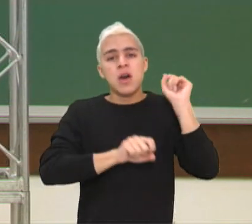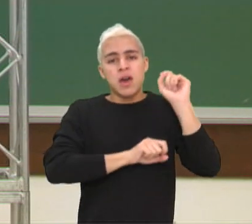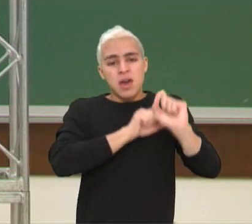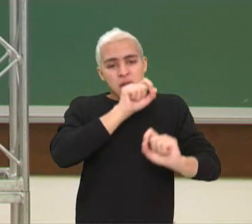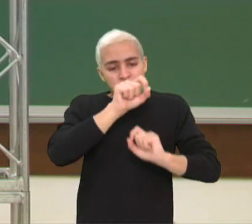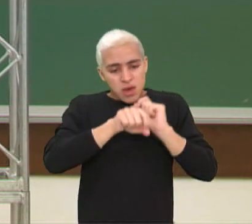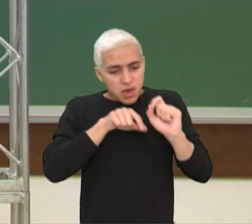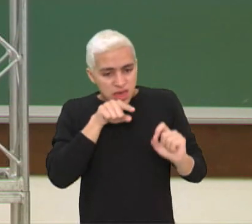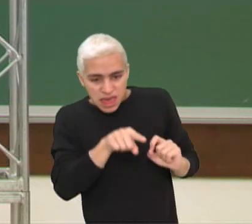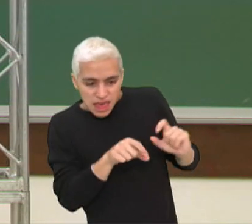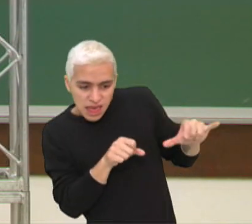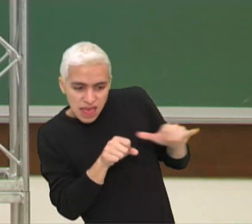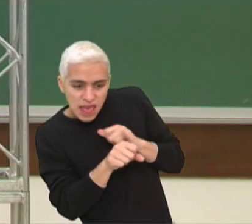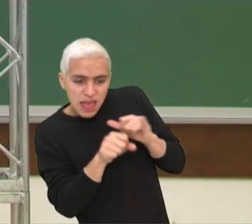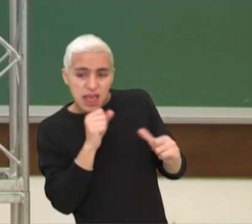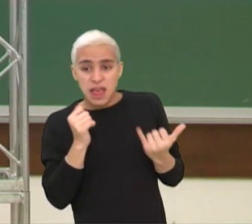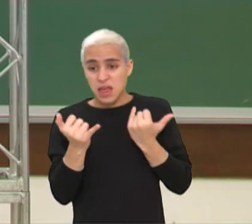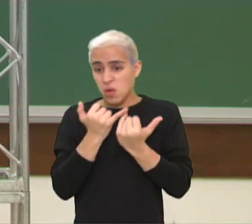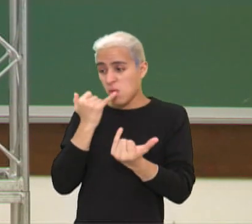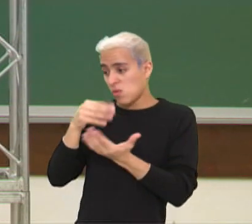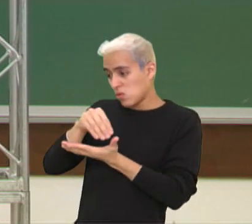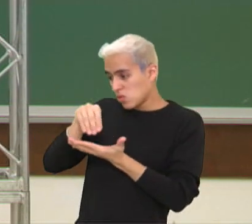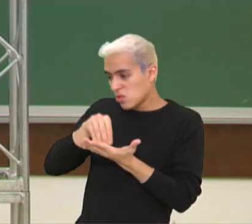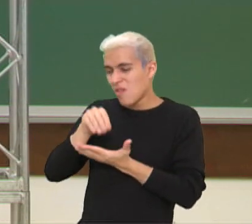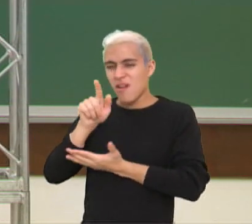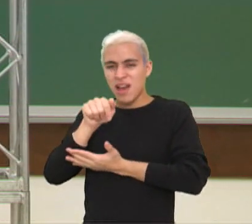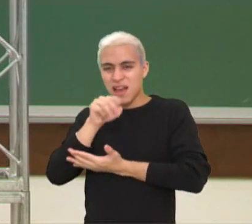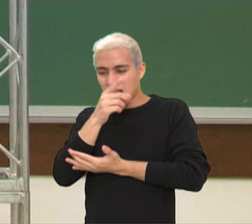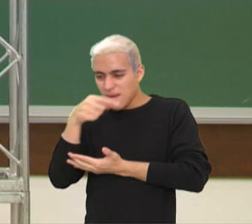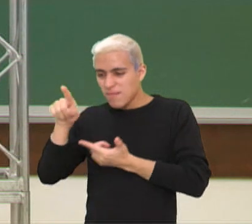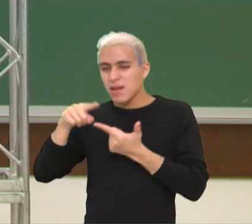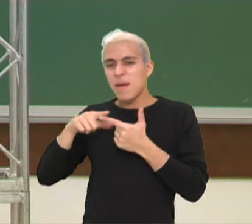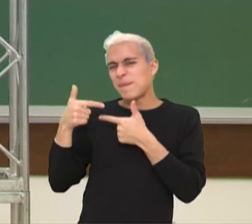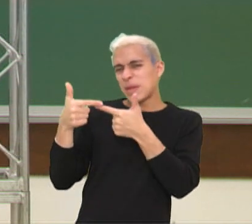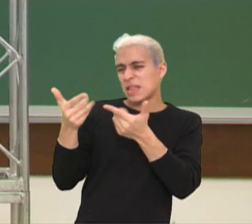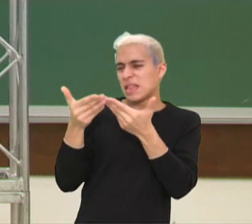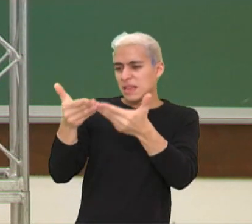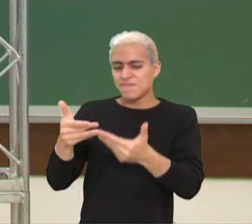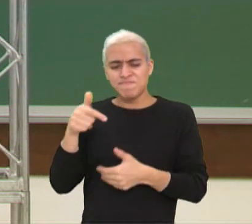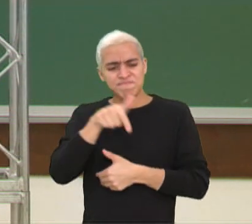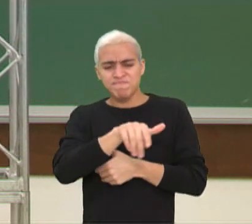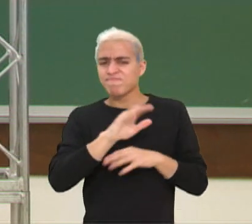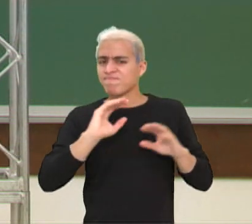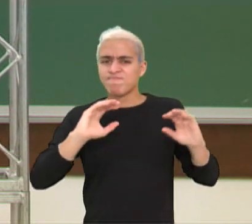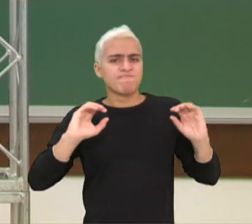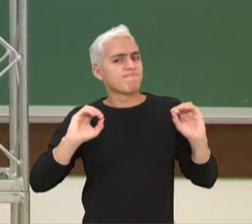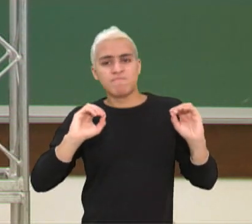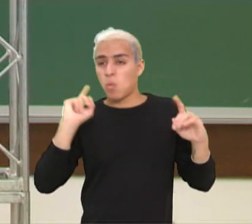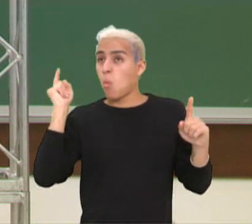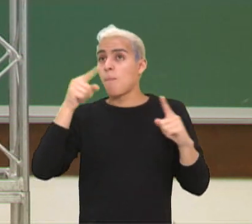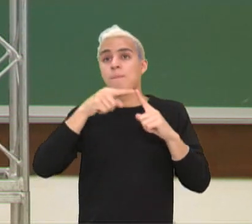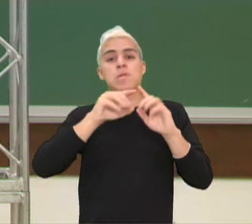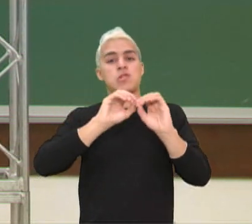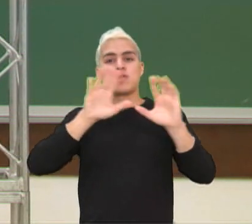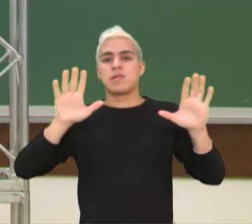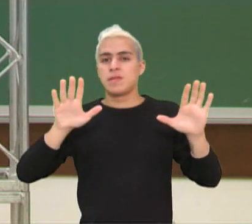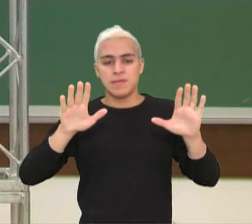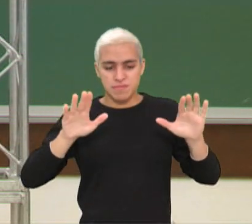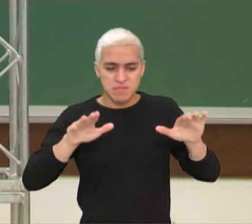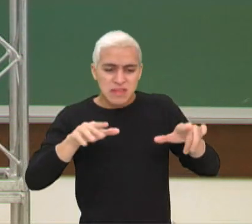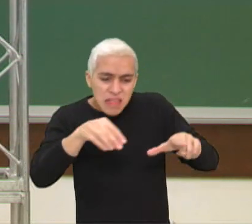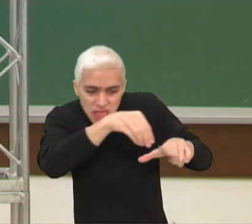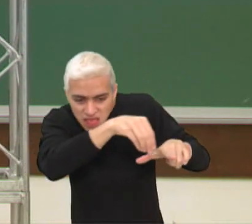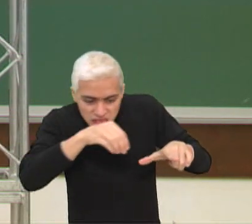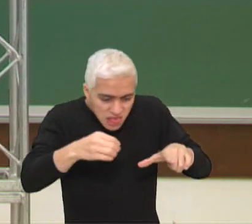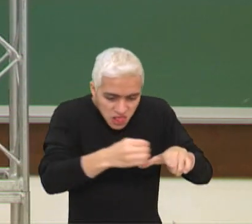aquela estratégia igual um jogo gamão ou um batalha naval, ele não tem assim esse objetivo, né? Essa definição,